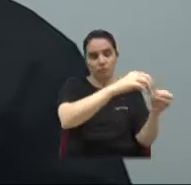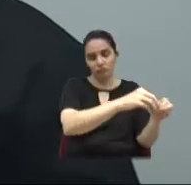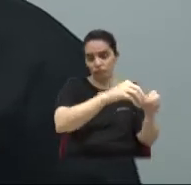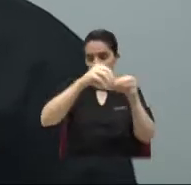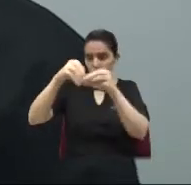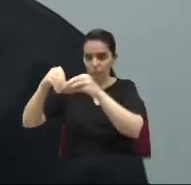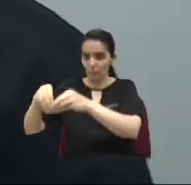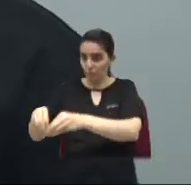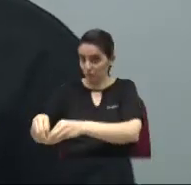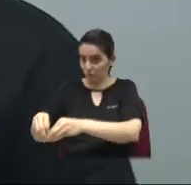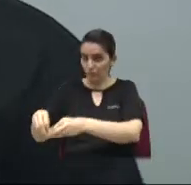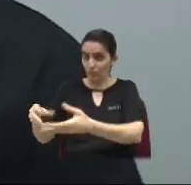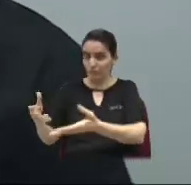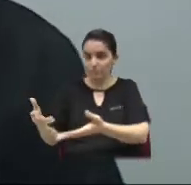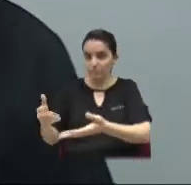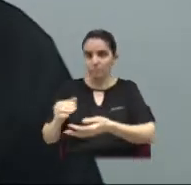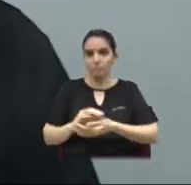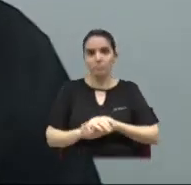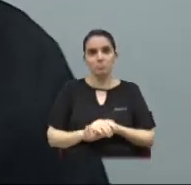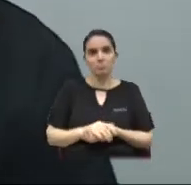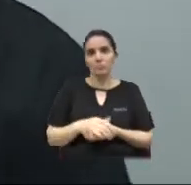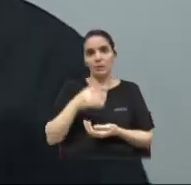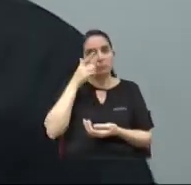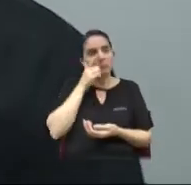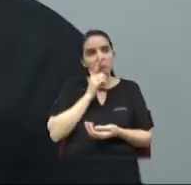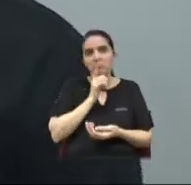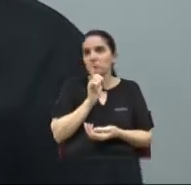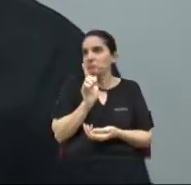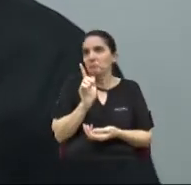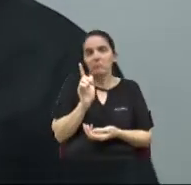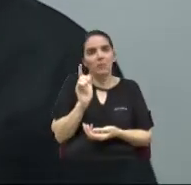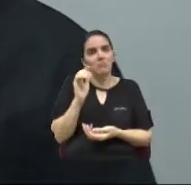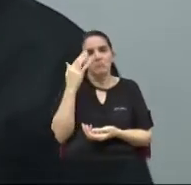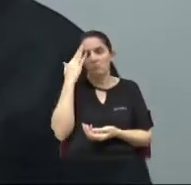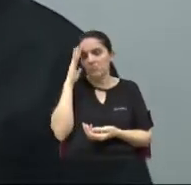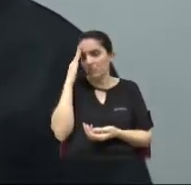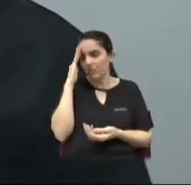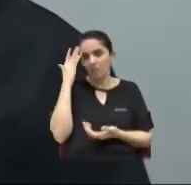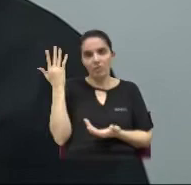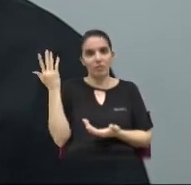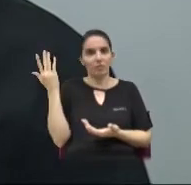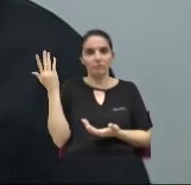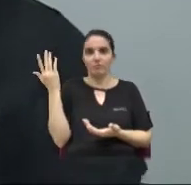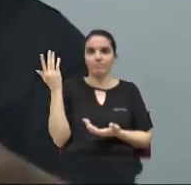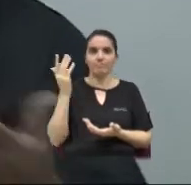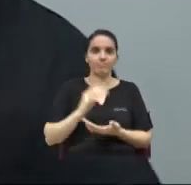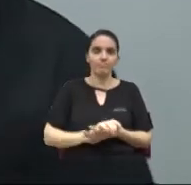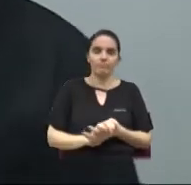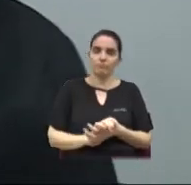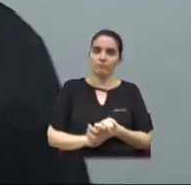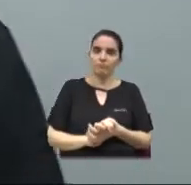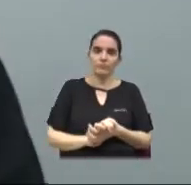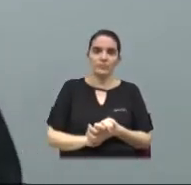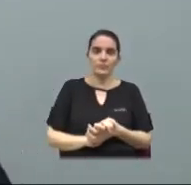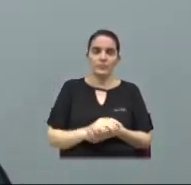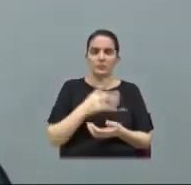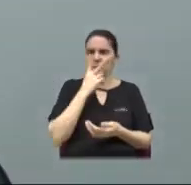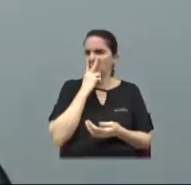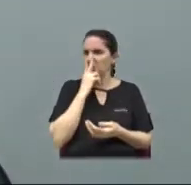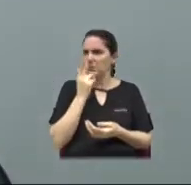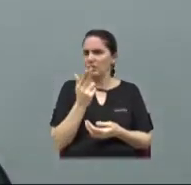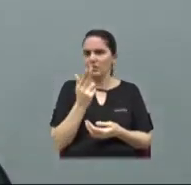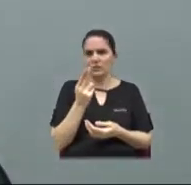novamente a farmácia. De fato, não consigo entender, talvez dá a conotação de que a